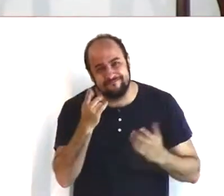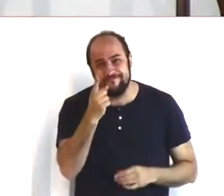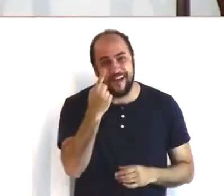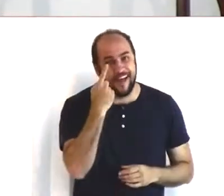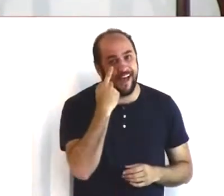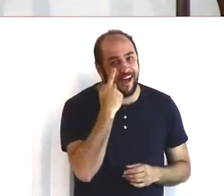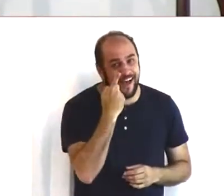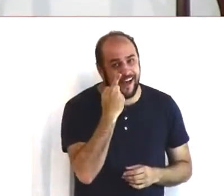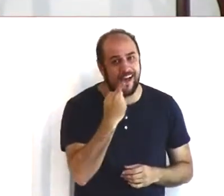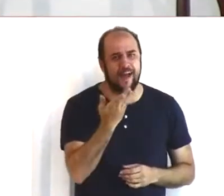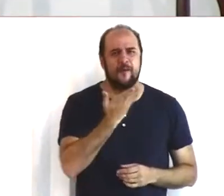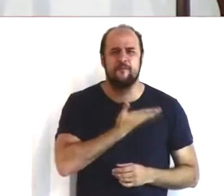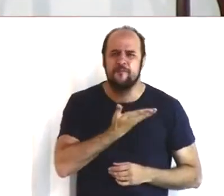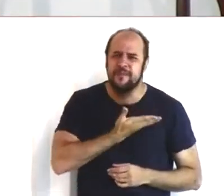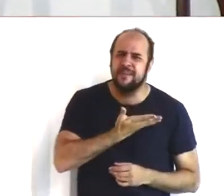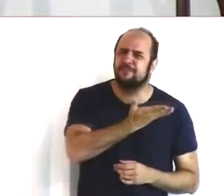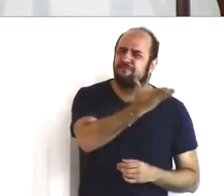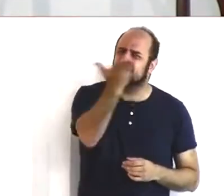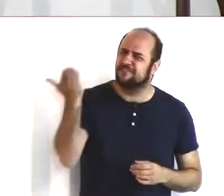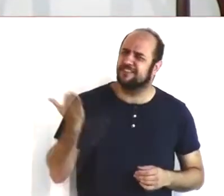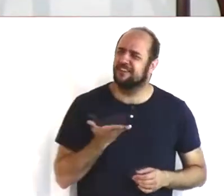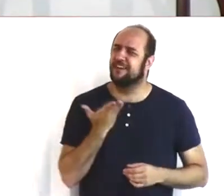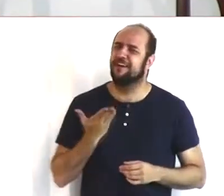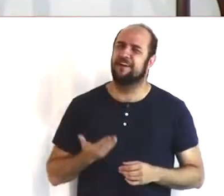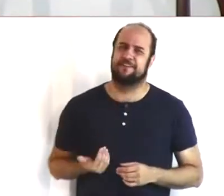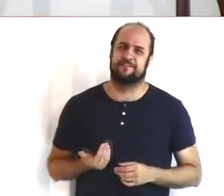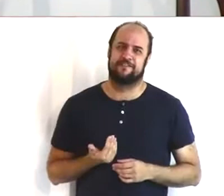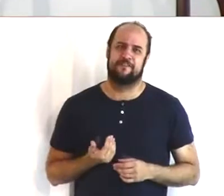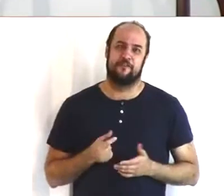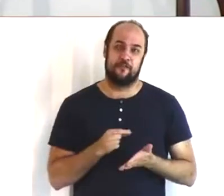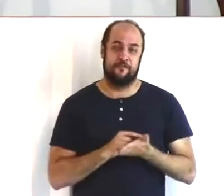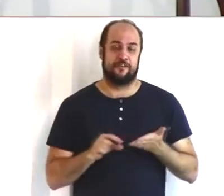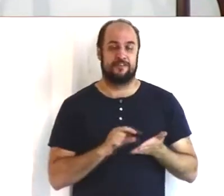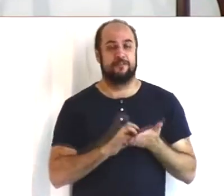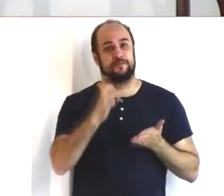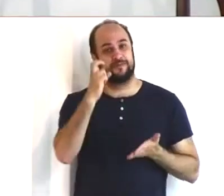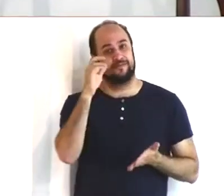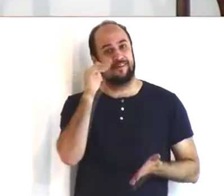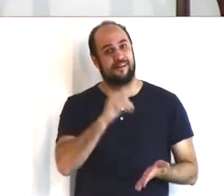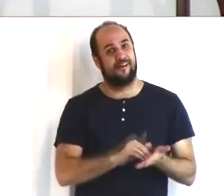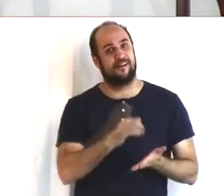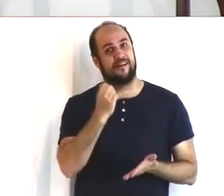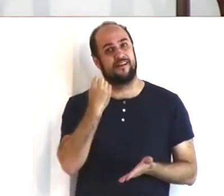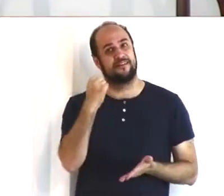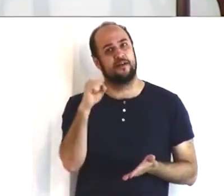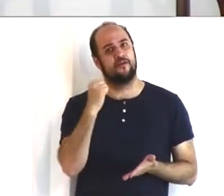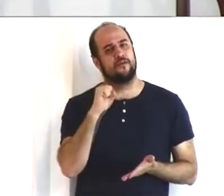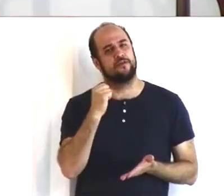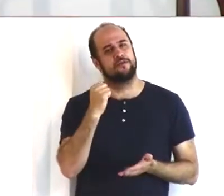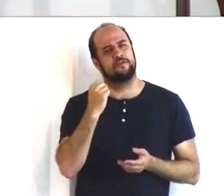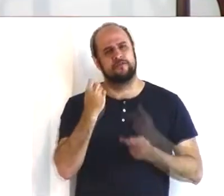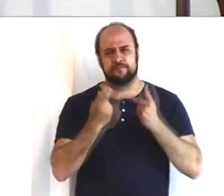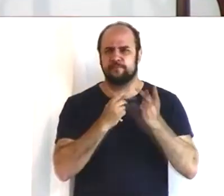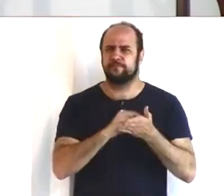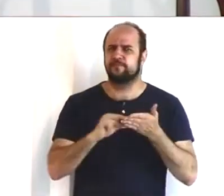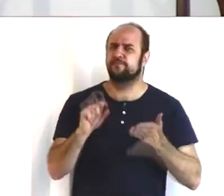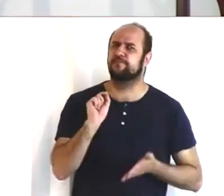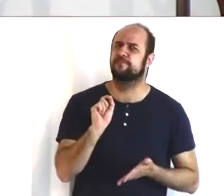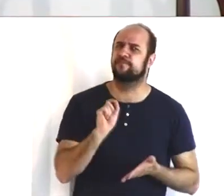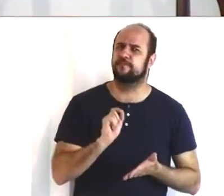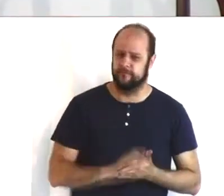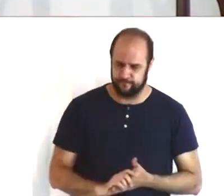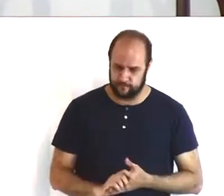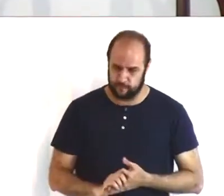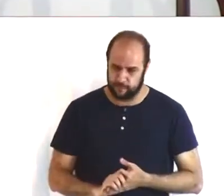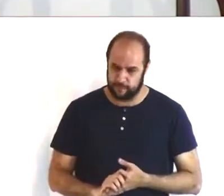irmãs, amigos que nos acompanham, os versículos 5 a 8 começam com uma frase assim: